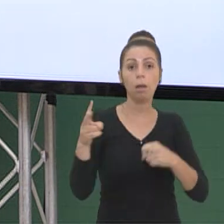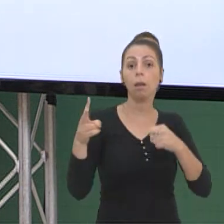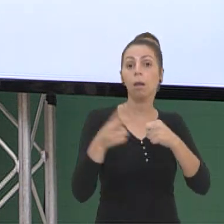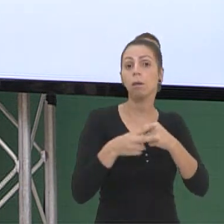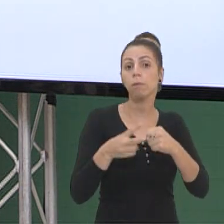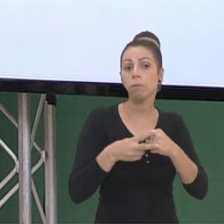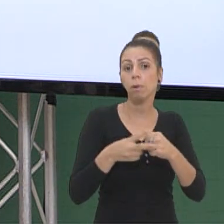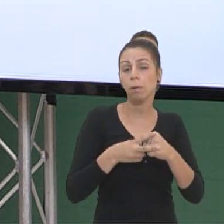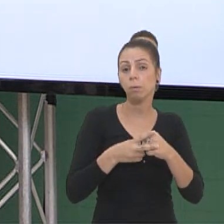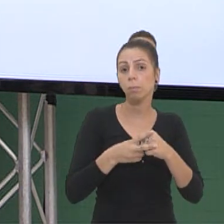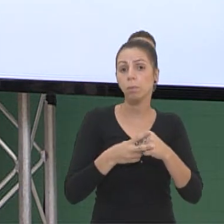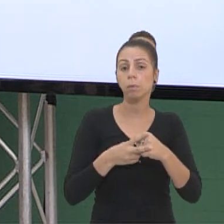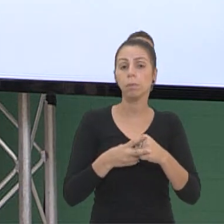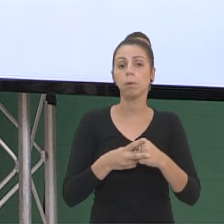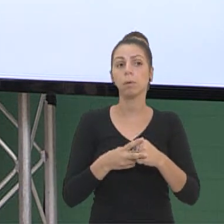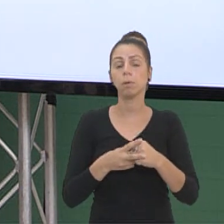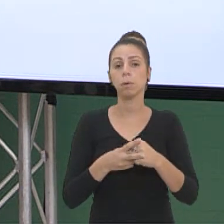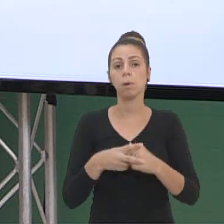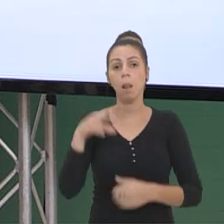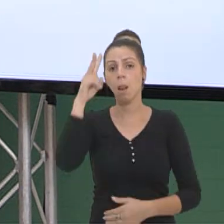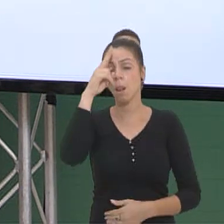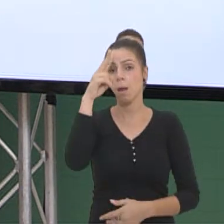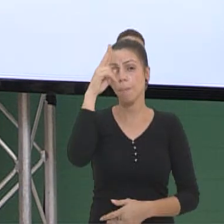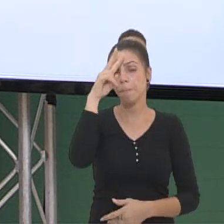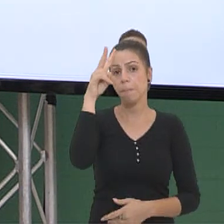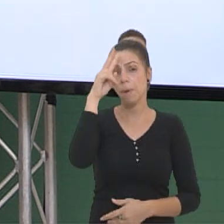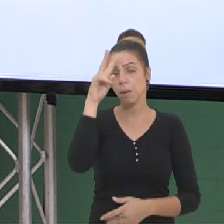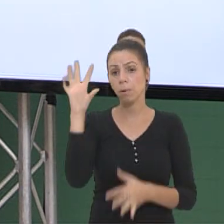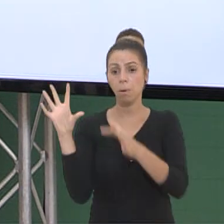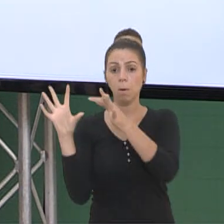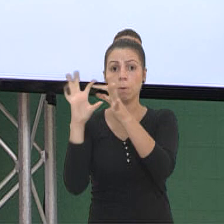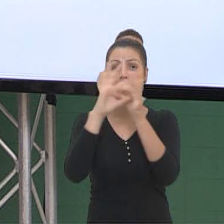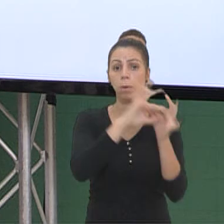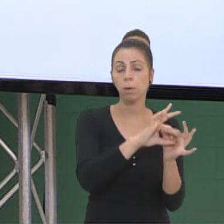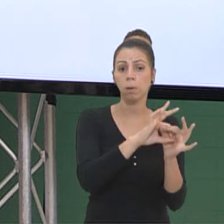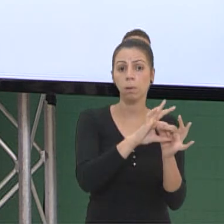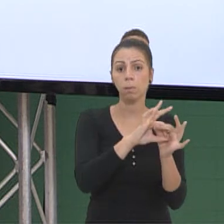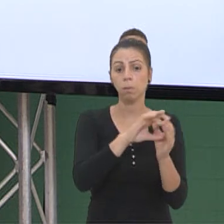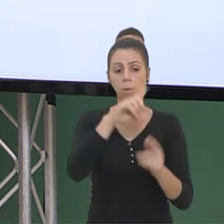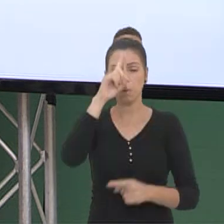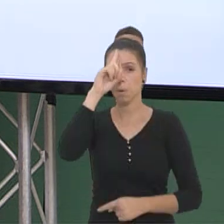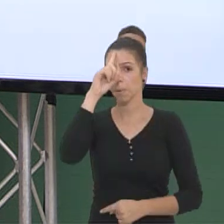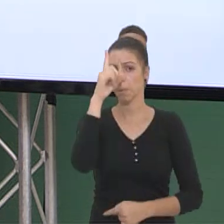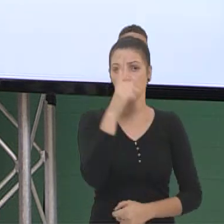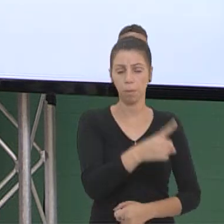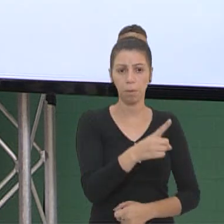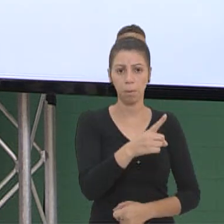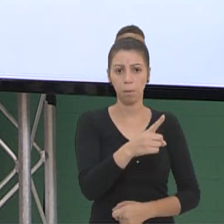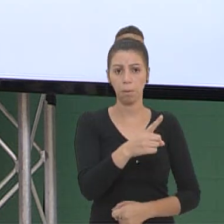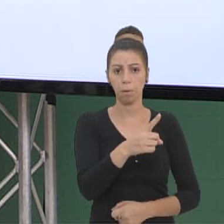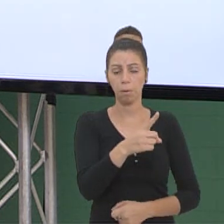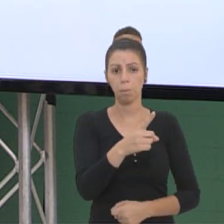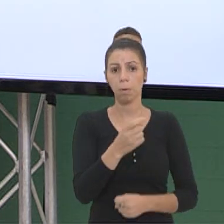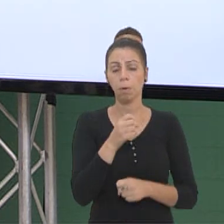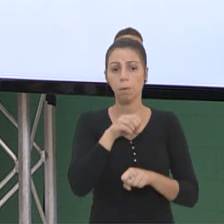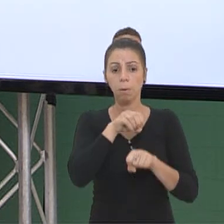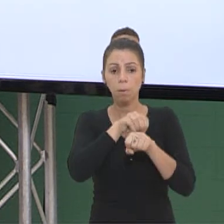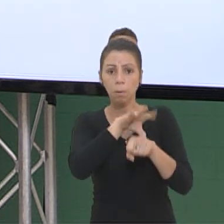E recordando aqui que, dependendo do contexto, o imperativo é utilizado para